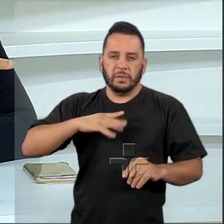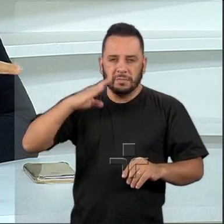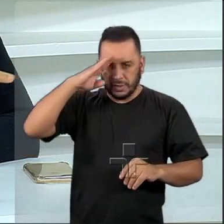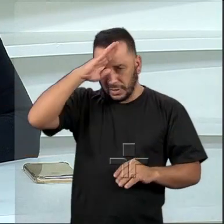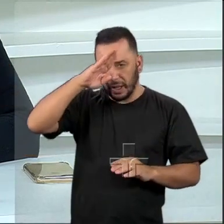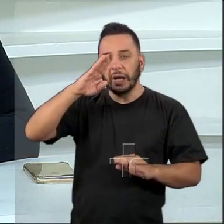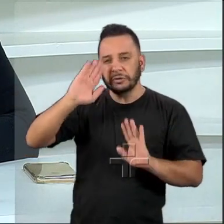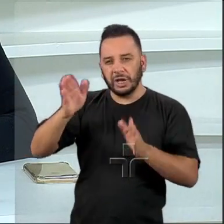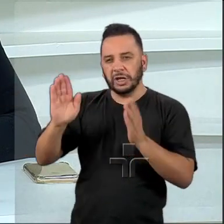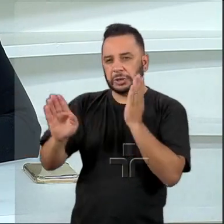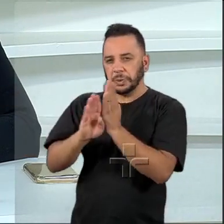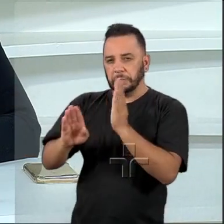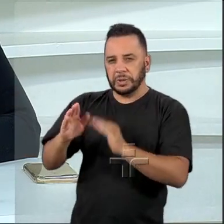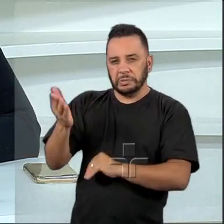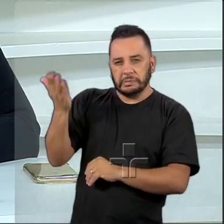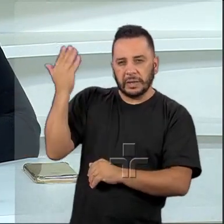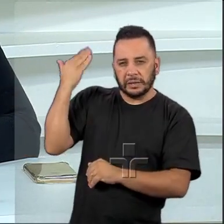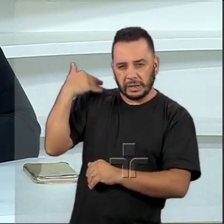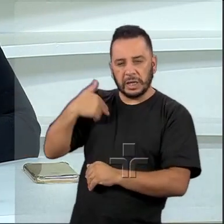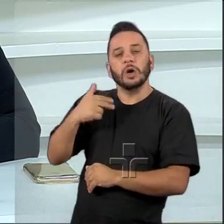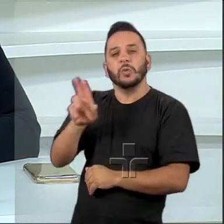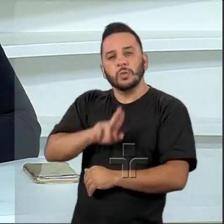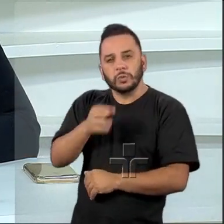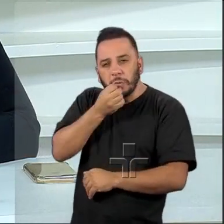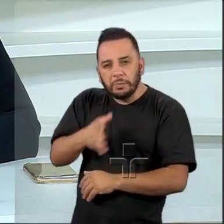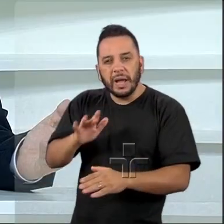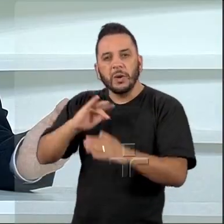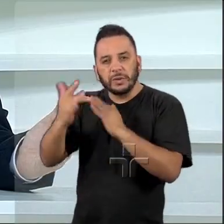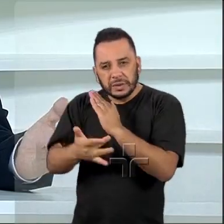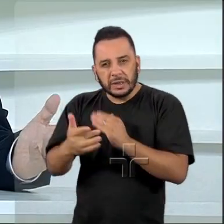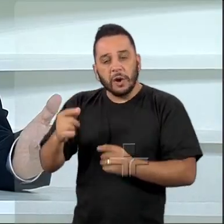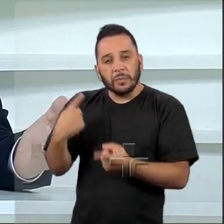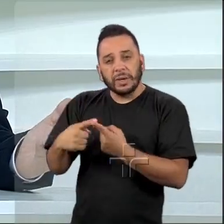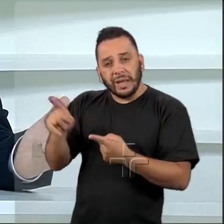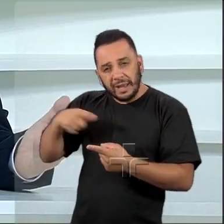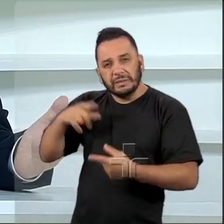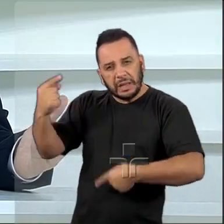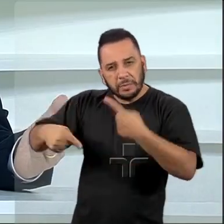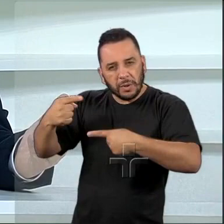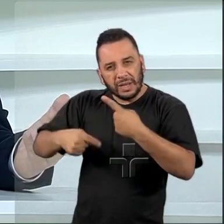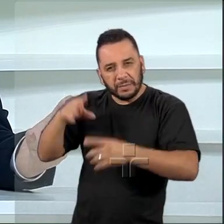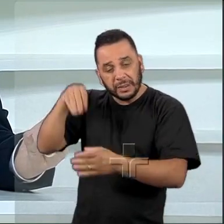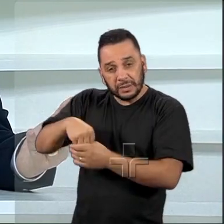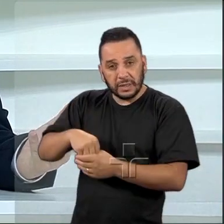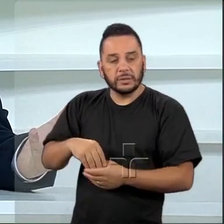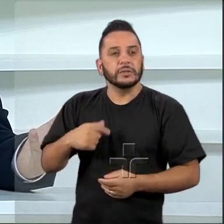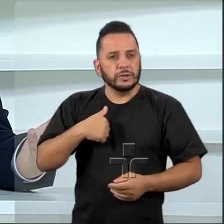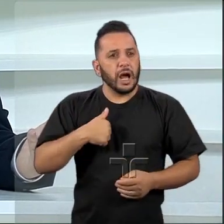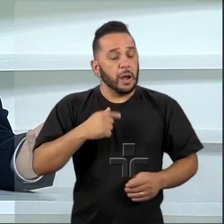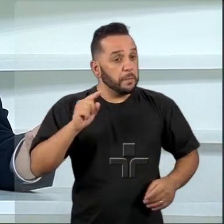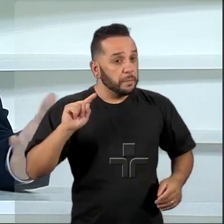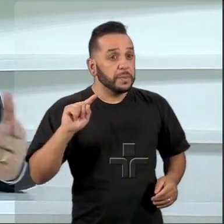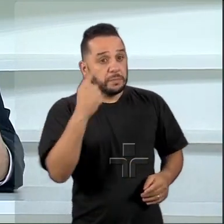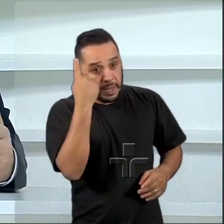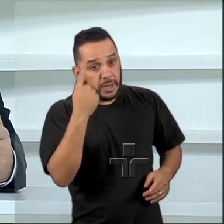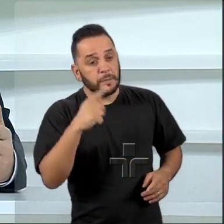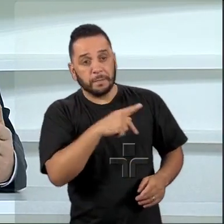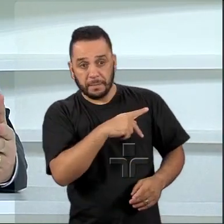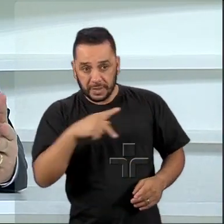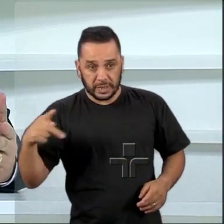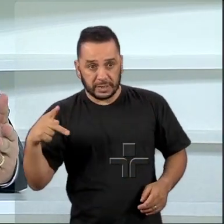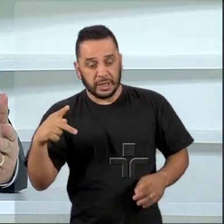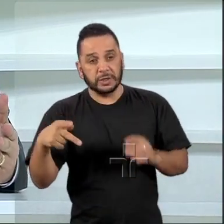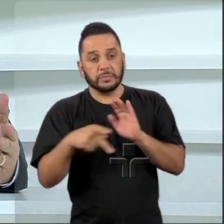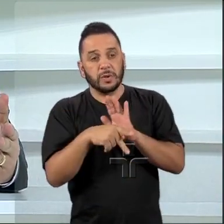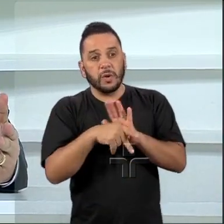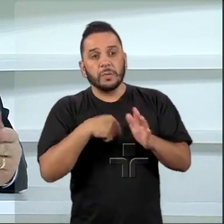atrás, que foi quem melhor se utilizou disso. É o primeiro, talvez seja o primeiro presidente youtuber do mundo, né? Pois é. Como um